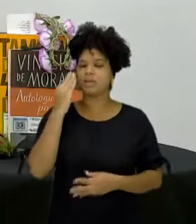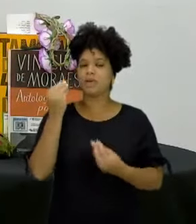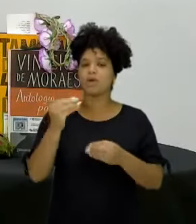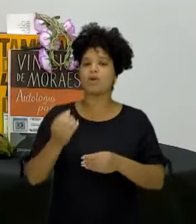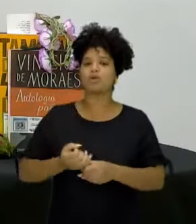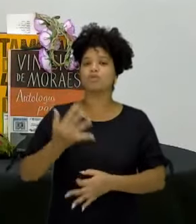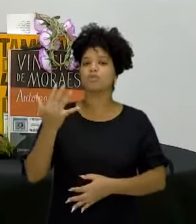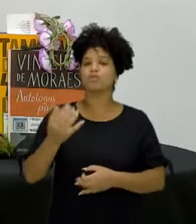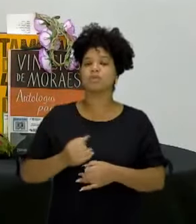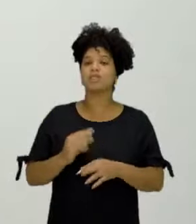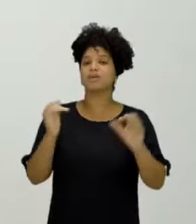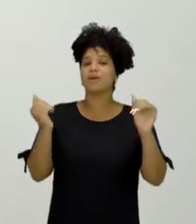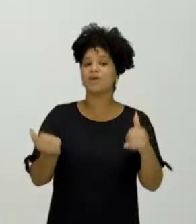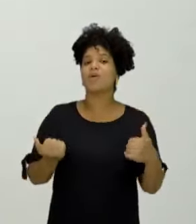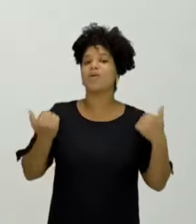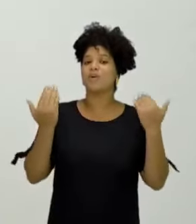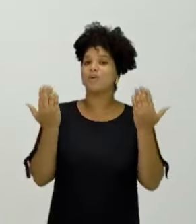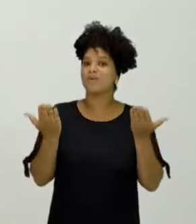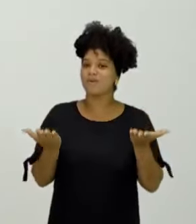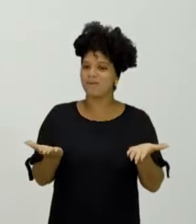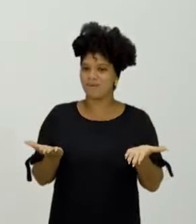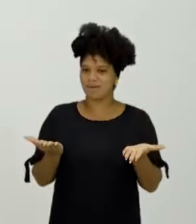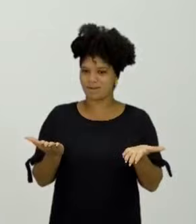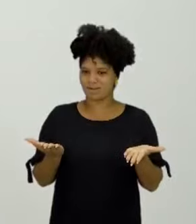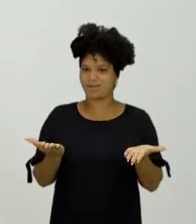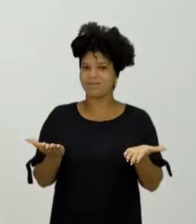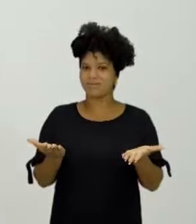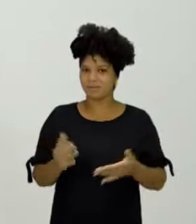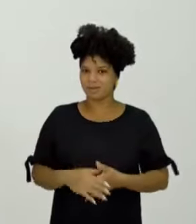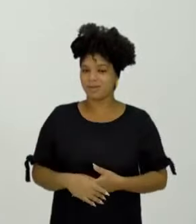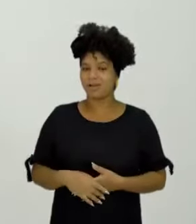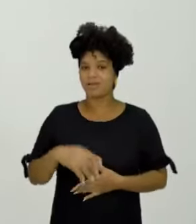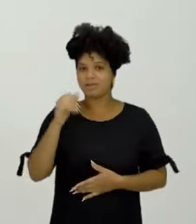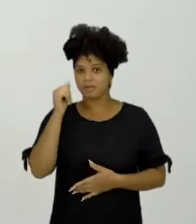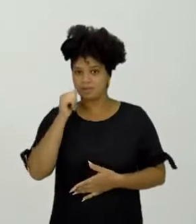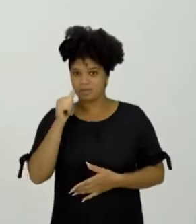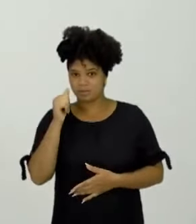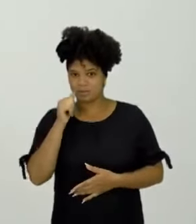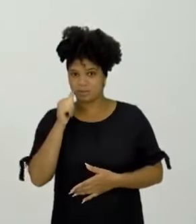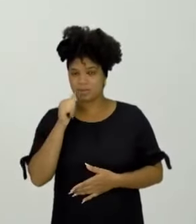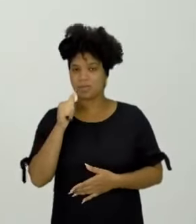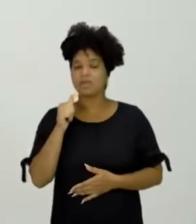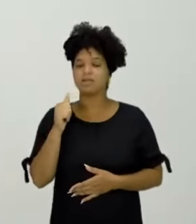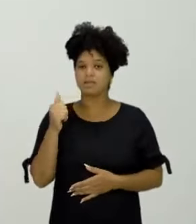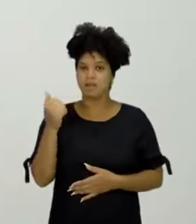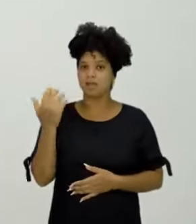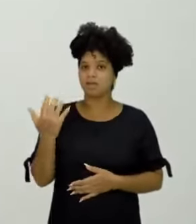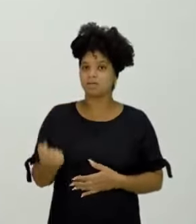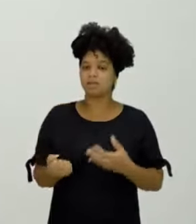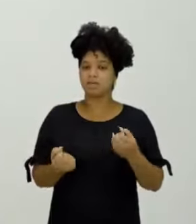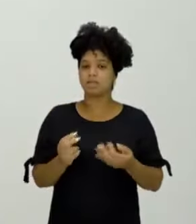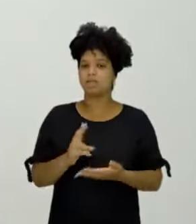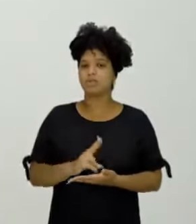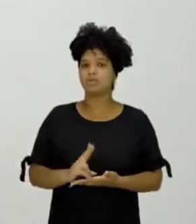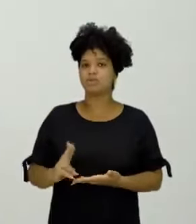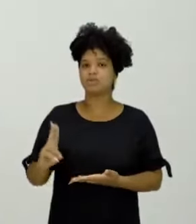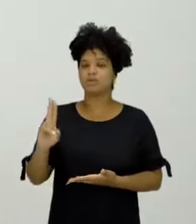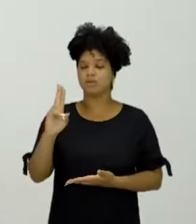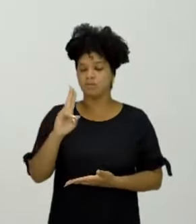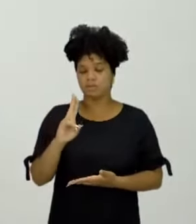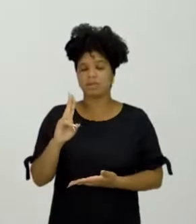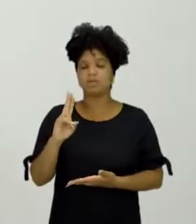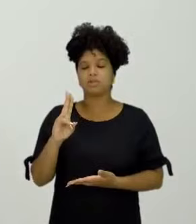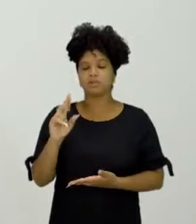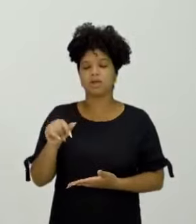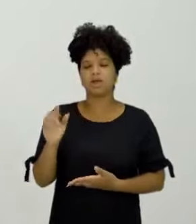aí quando, né, as mulheres foram aceitas nas universidades, nas